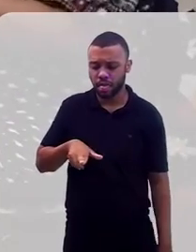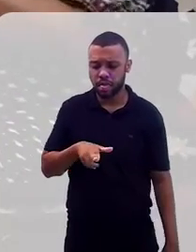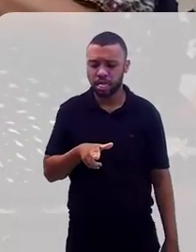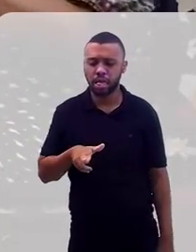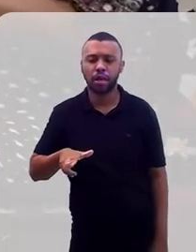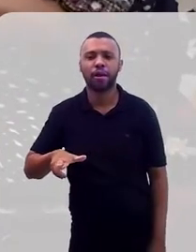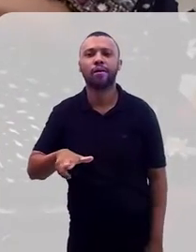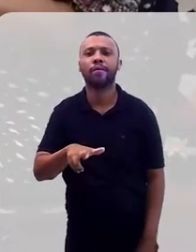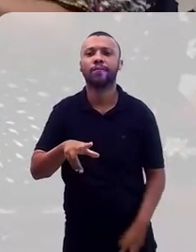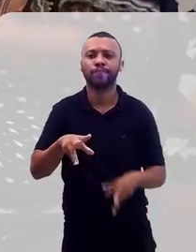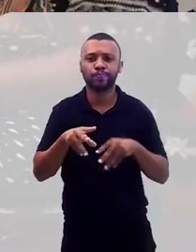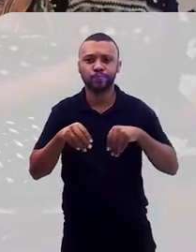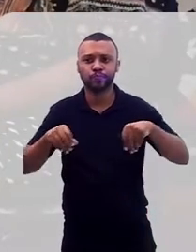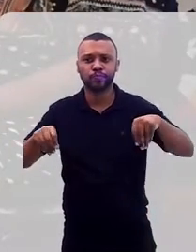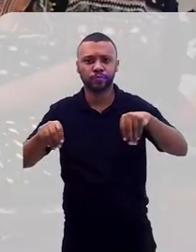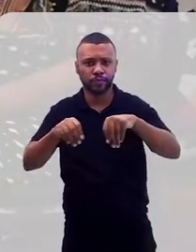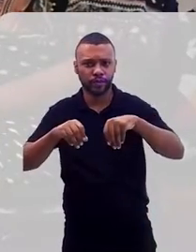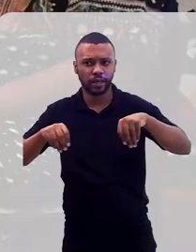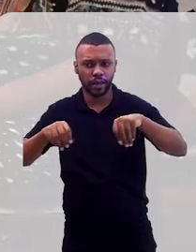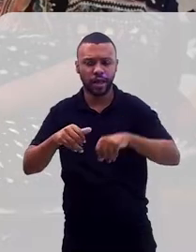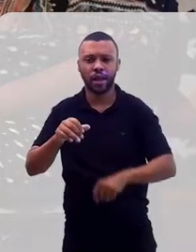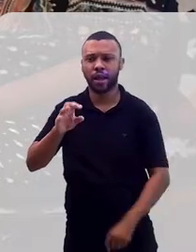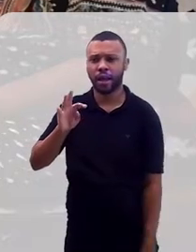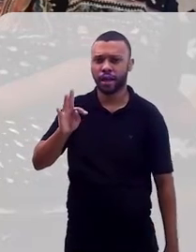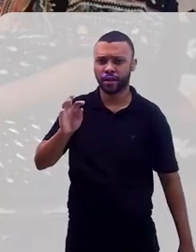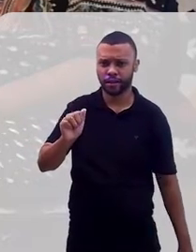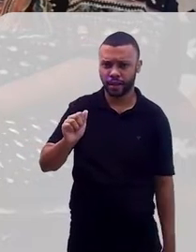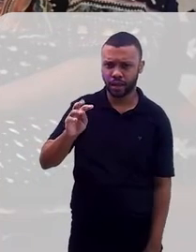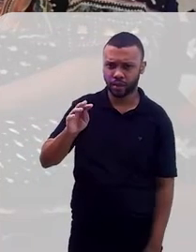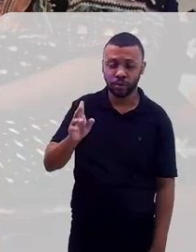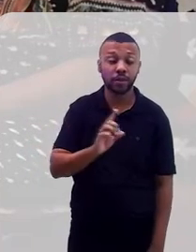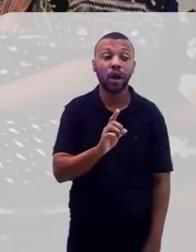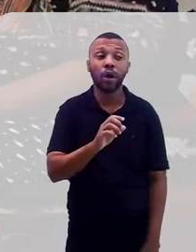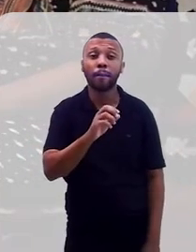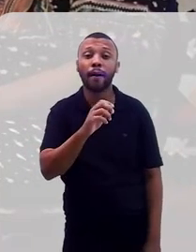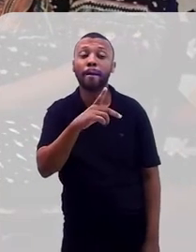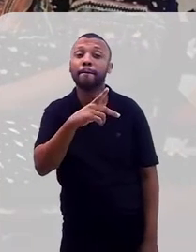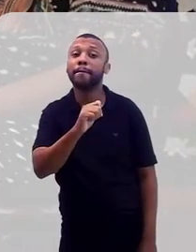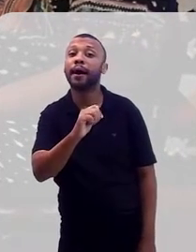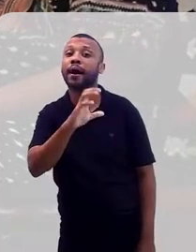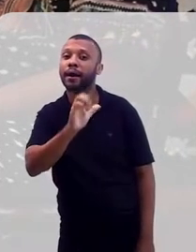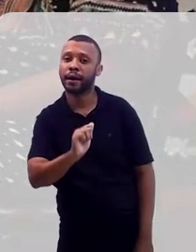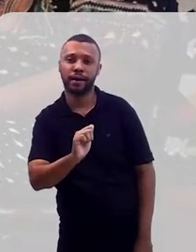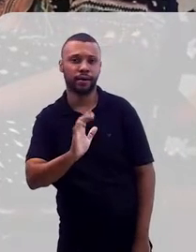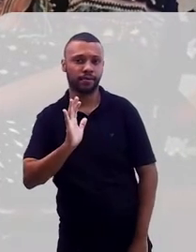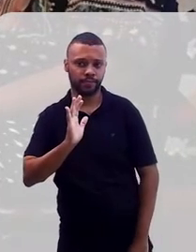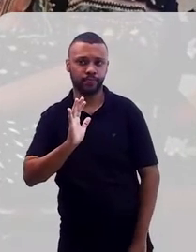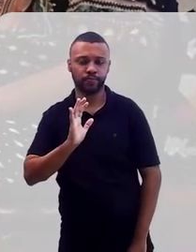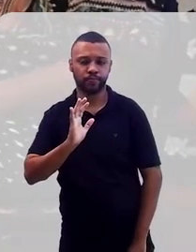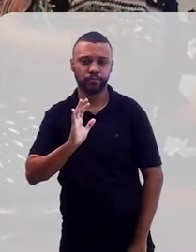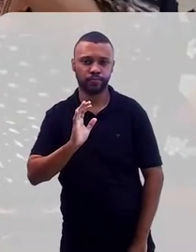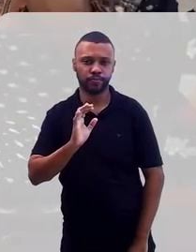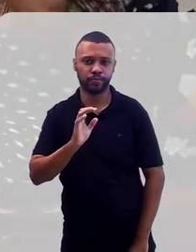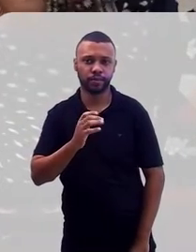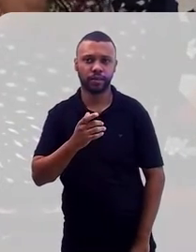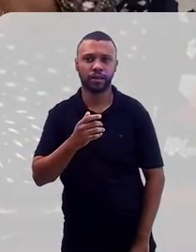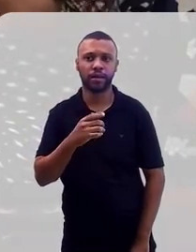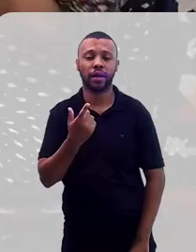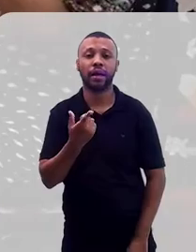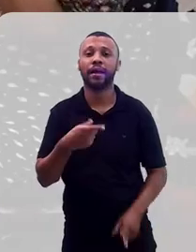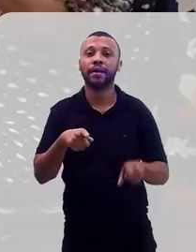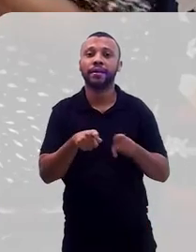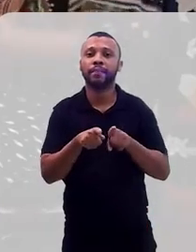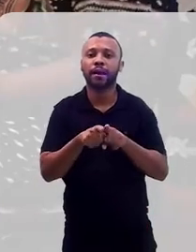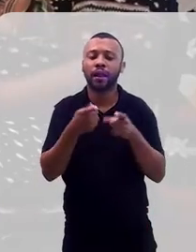ele anda por baixo da terra né então quando a gente fal ass e não é uma paca uma paca é então